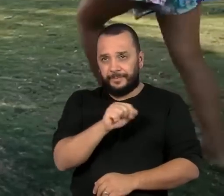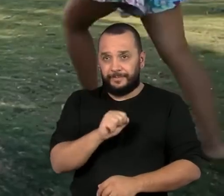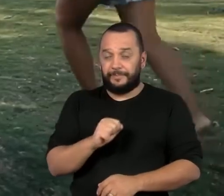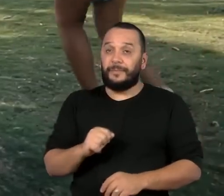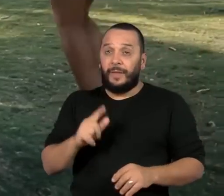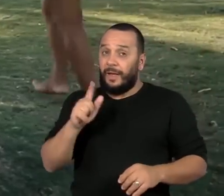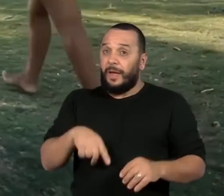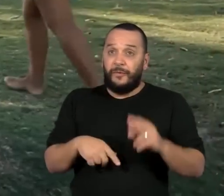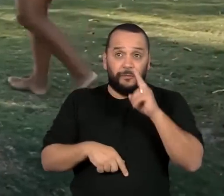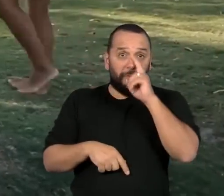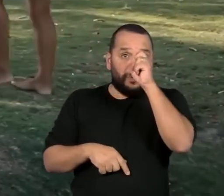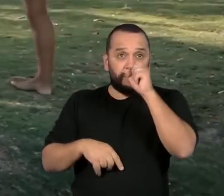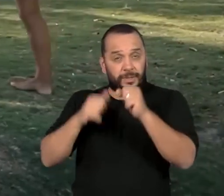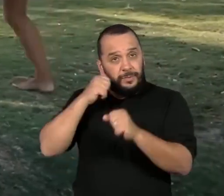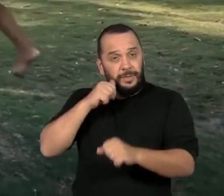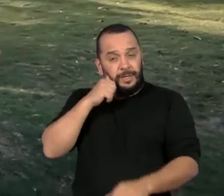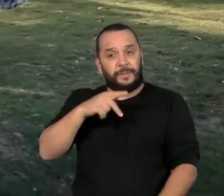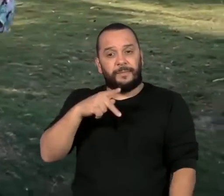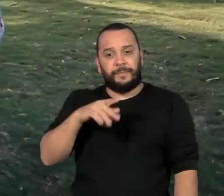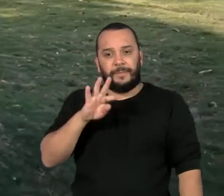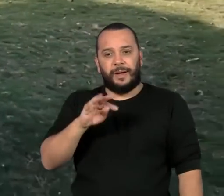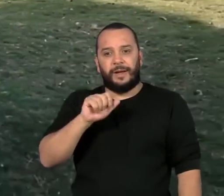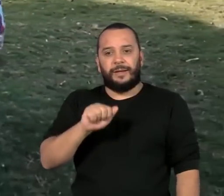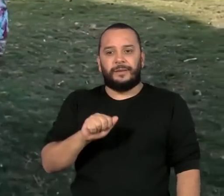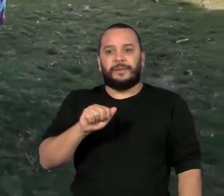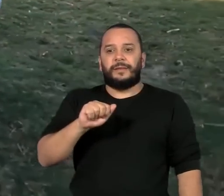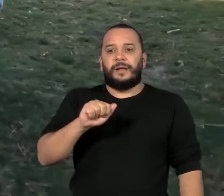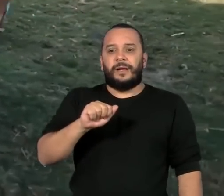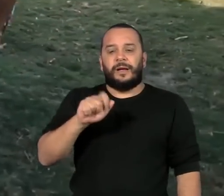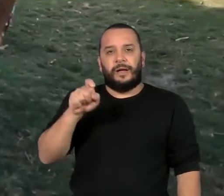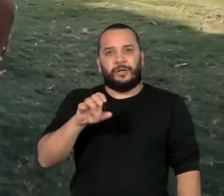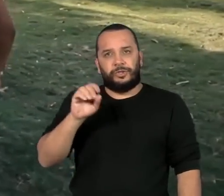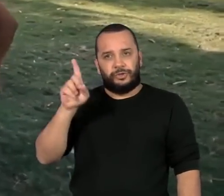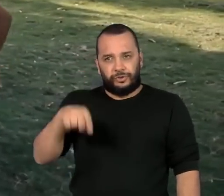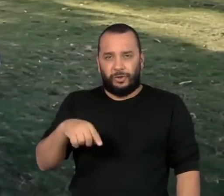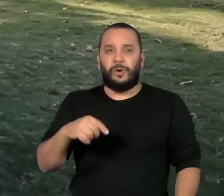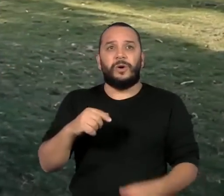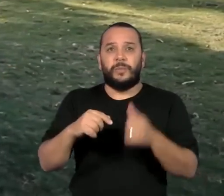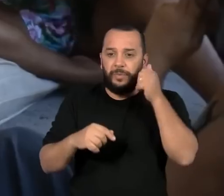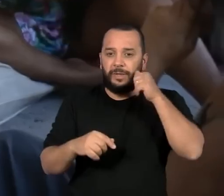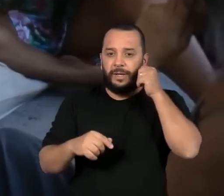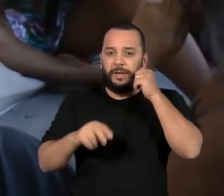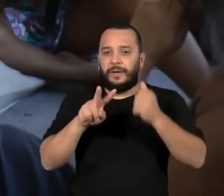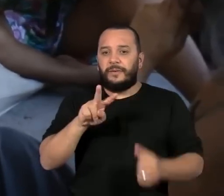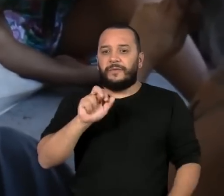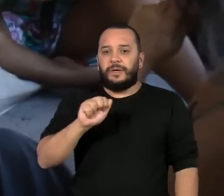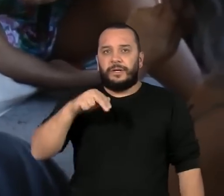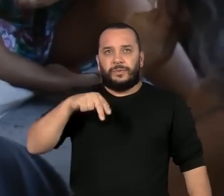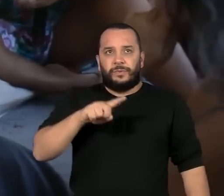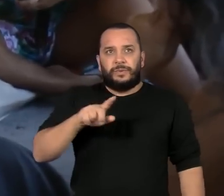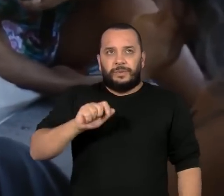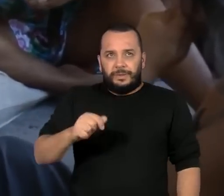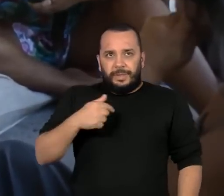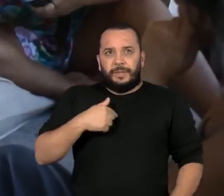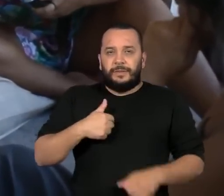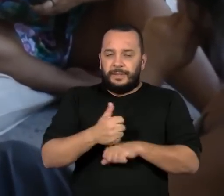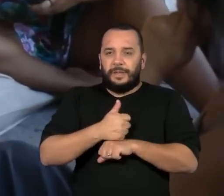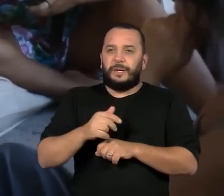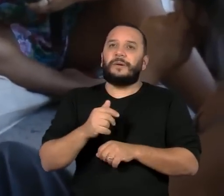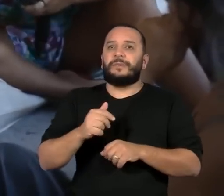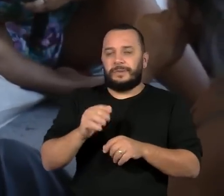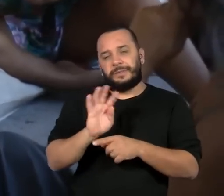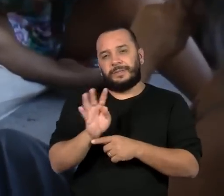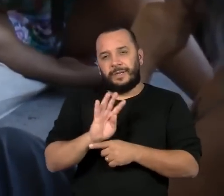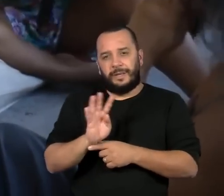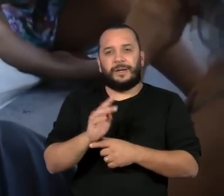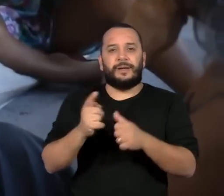Força das Mulheres Pataxó, da Aldeia Mãe, é o documentário de Vanúzia Bonfim Vieira, cineasta, artesã, professora,